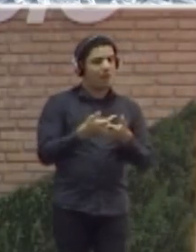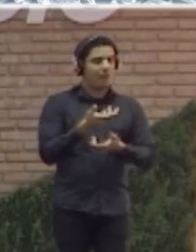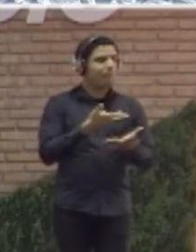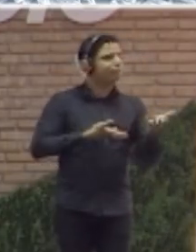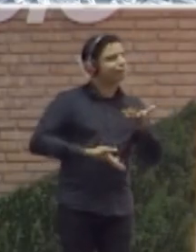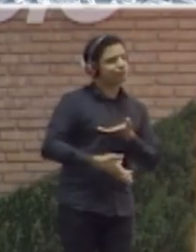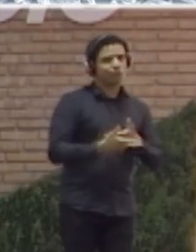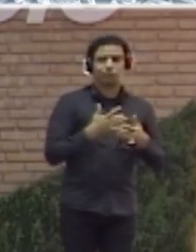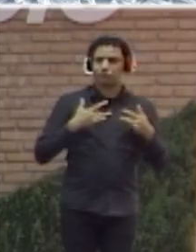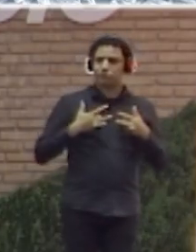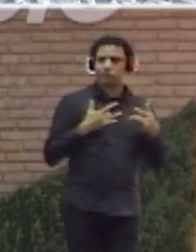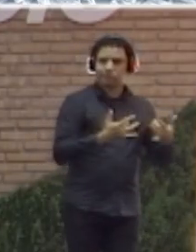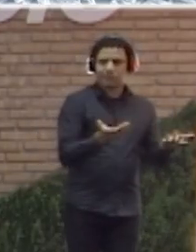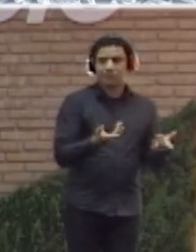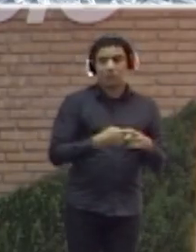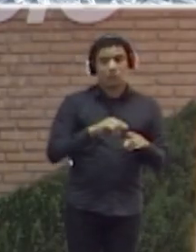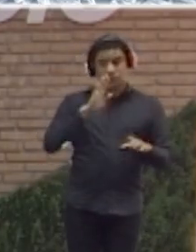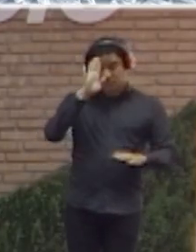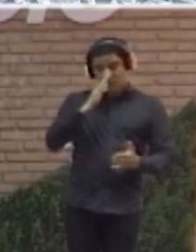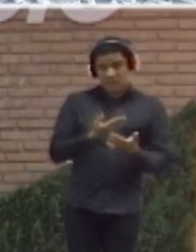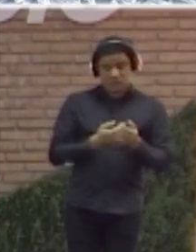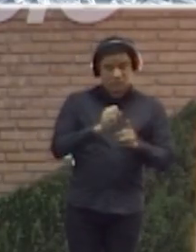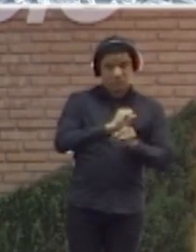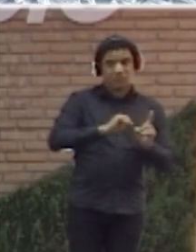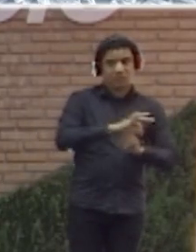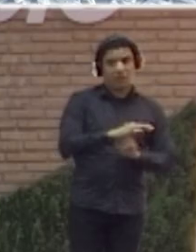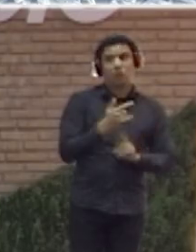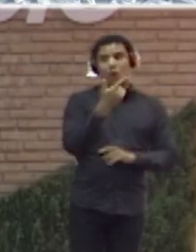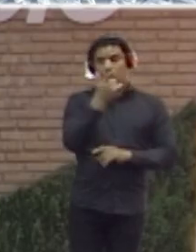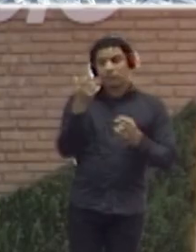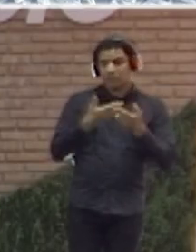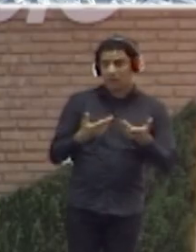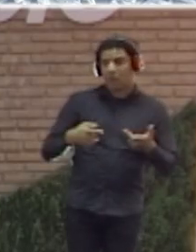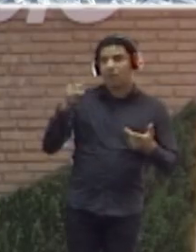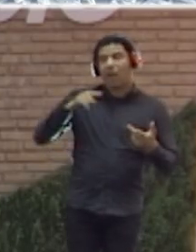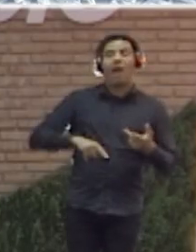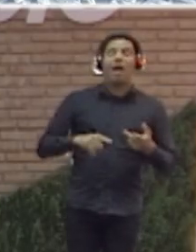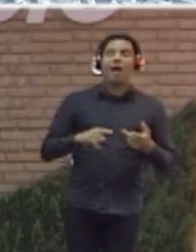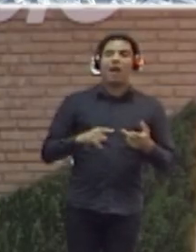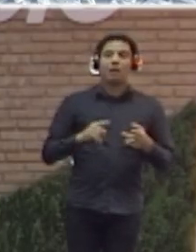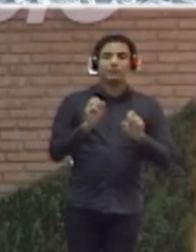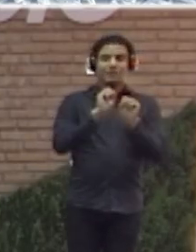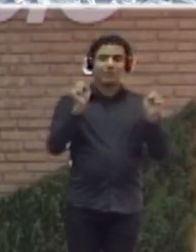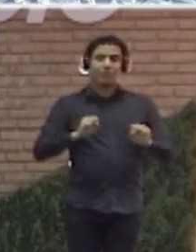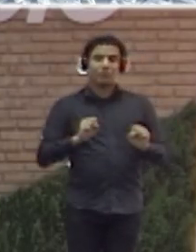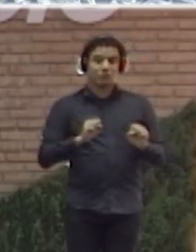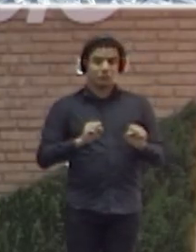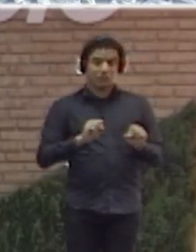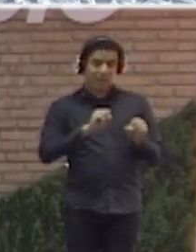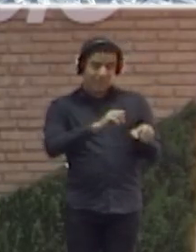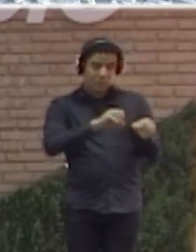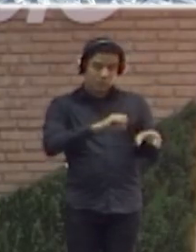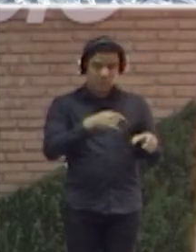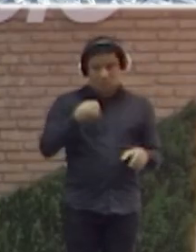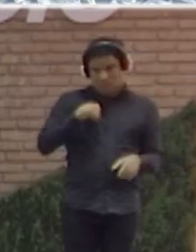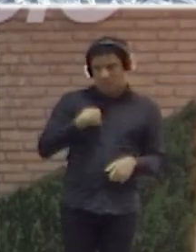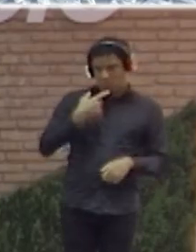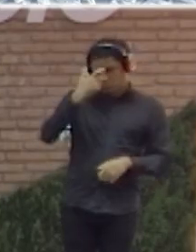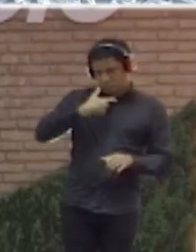sua sociedade. O outro ponto é um sistema de educação gratuito. Outro exemplo sou eu mesmo.